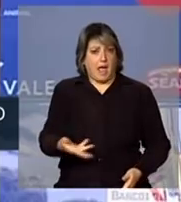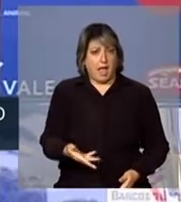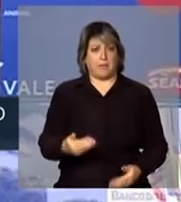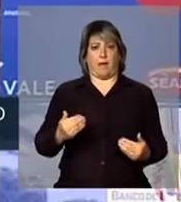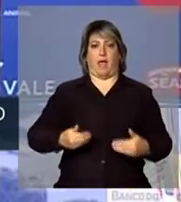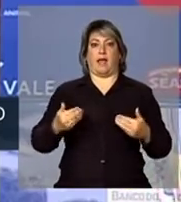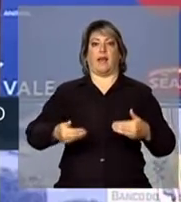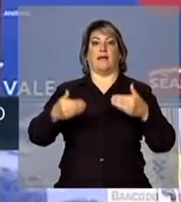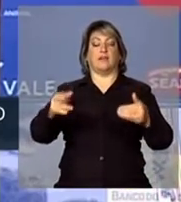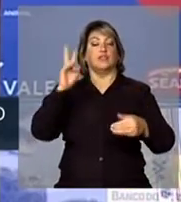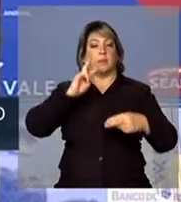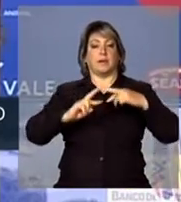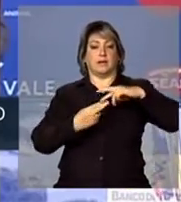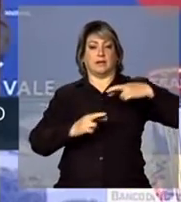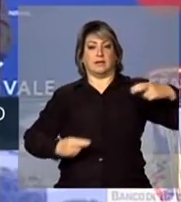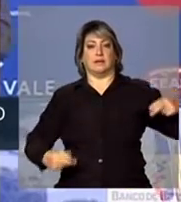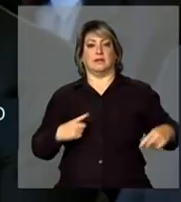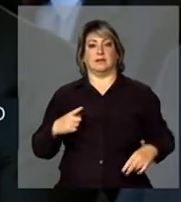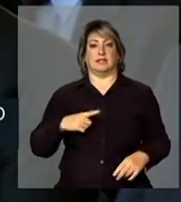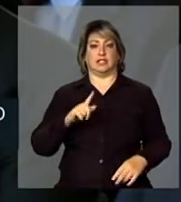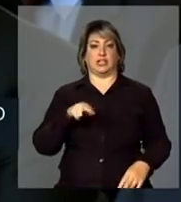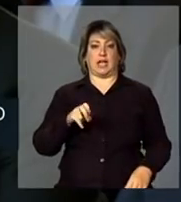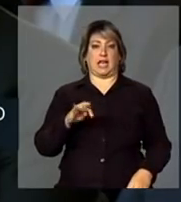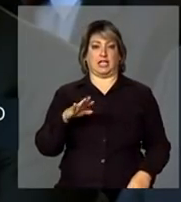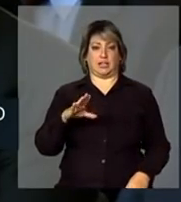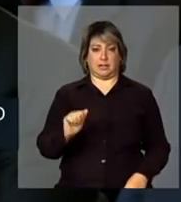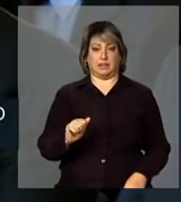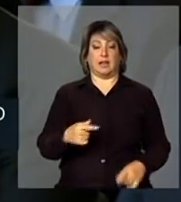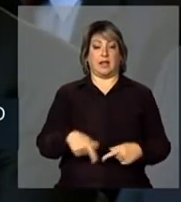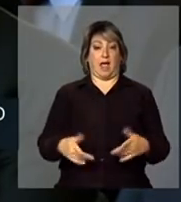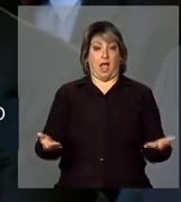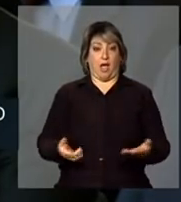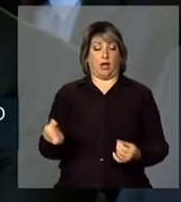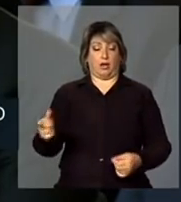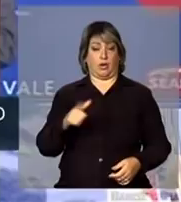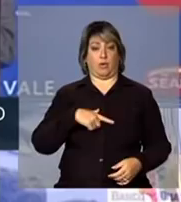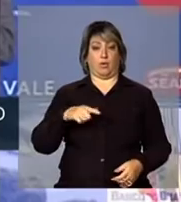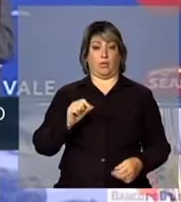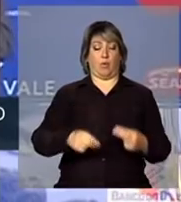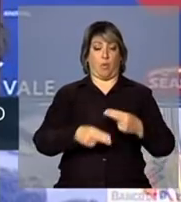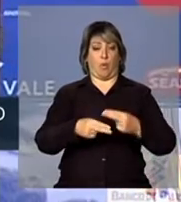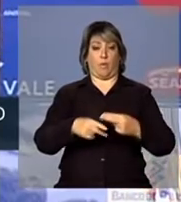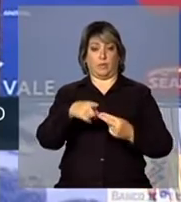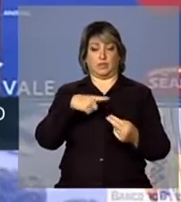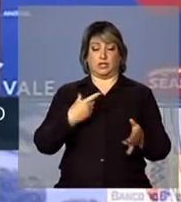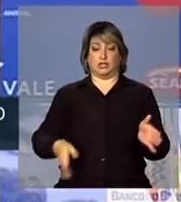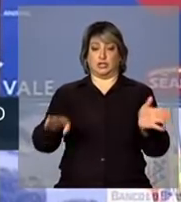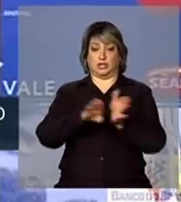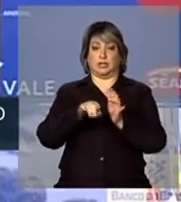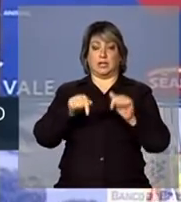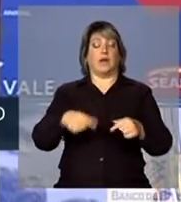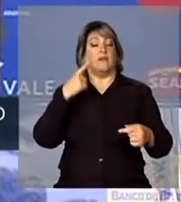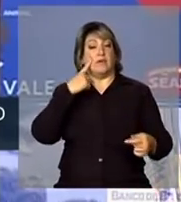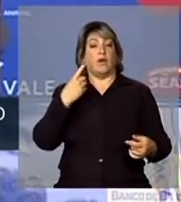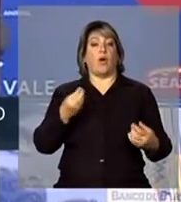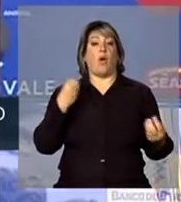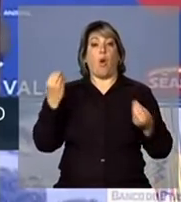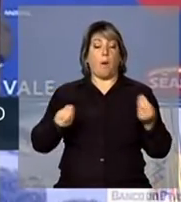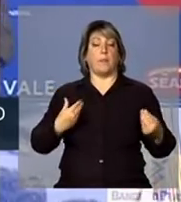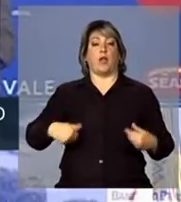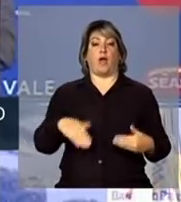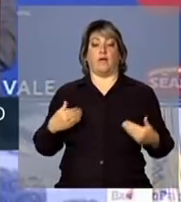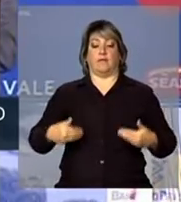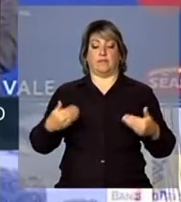das questões genéticas. Agora mesmo, na chegada a Uberaba, a senhora presidenta ouvia como que nós avançamos em termos